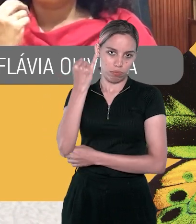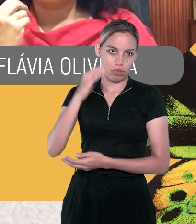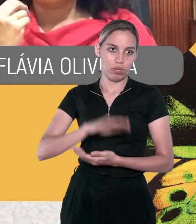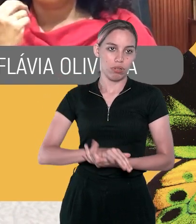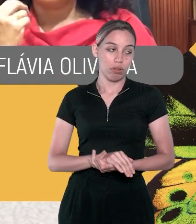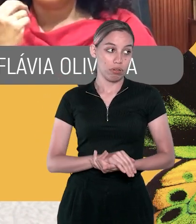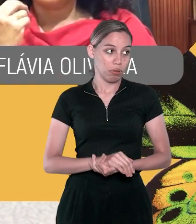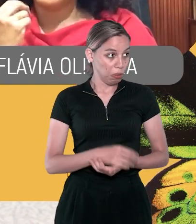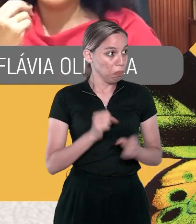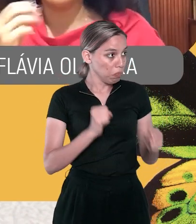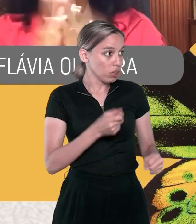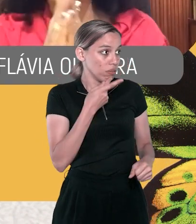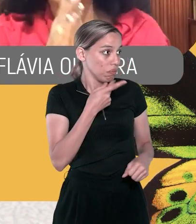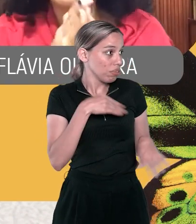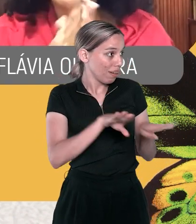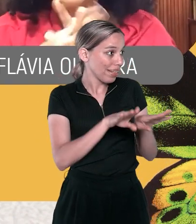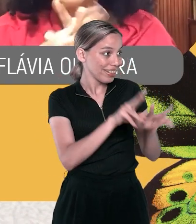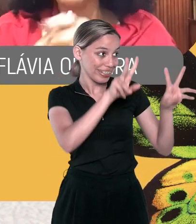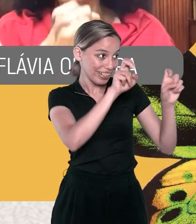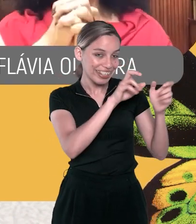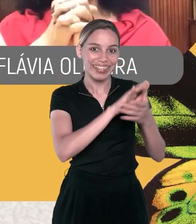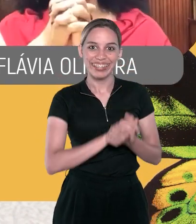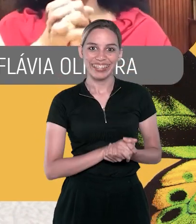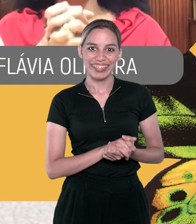Podemos falar disso também. Mas, enfim,